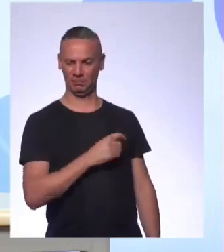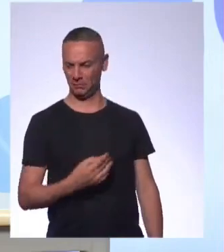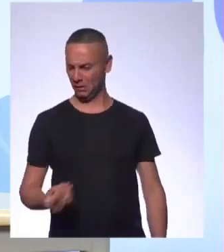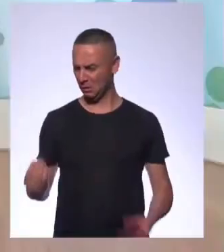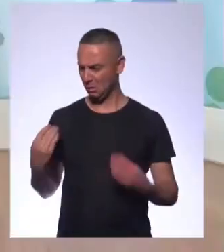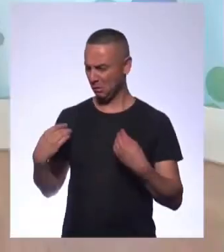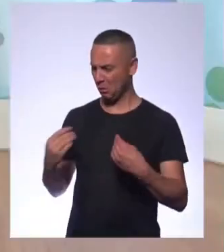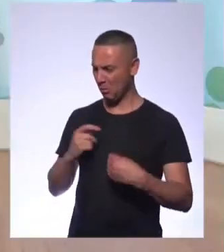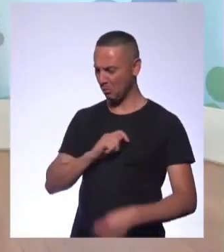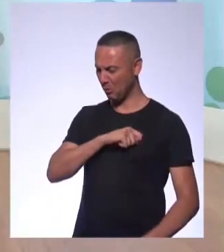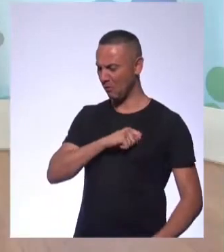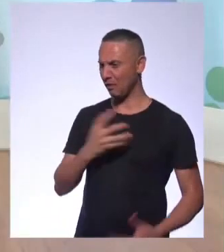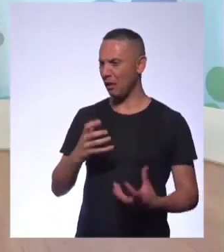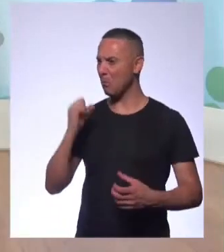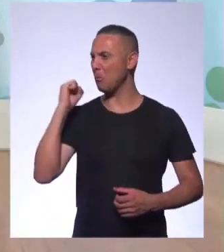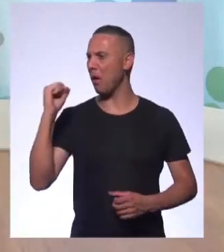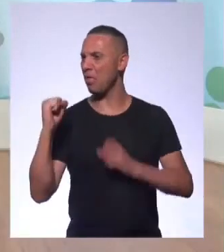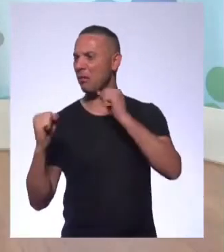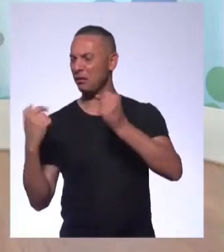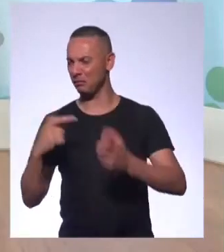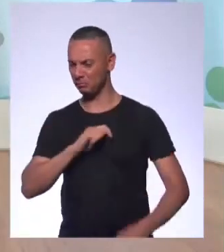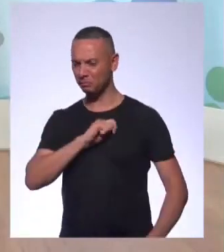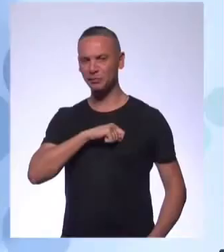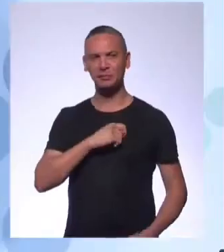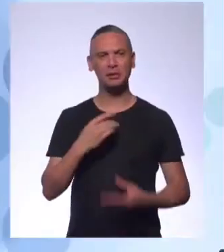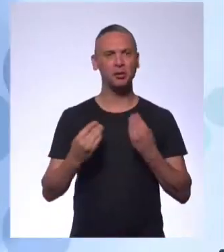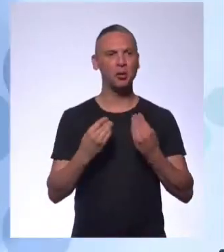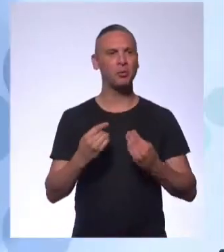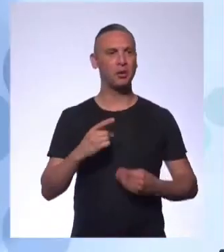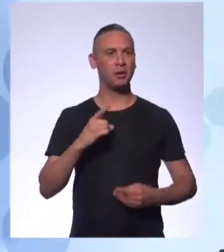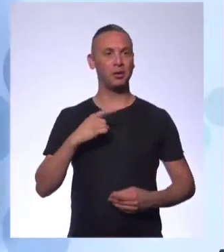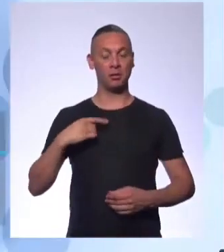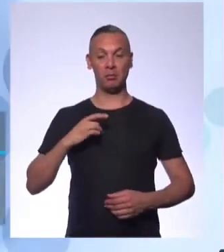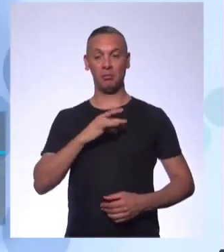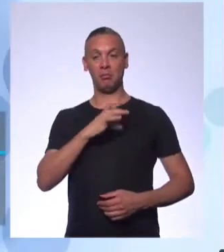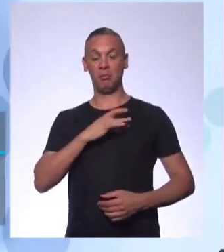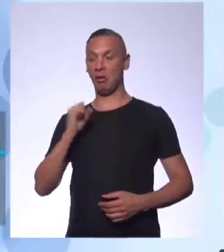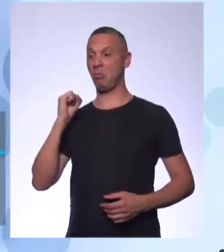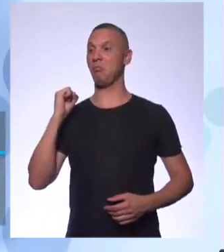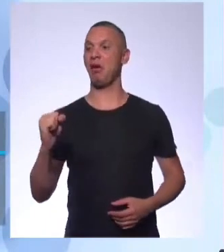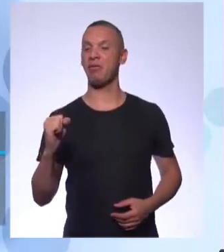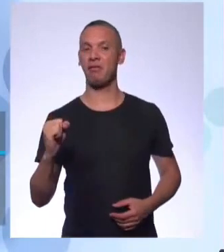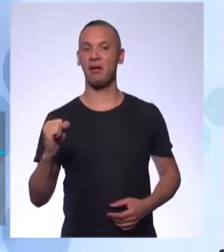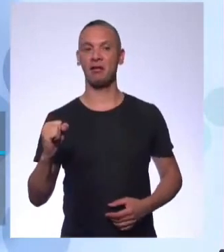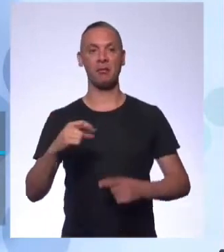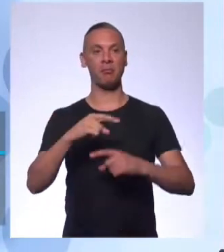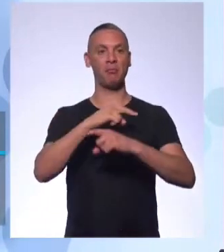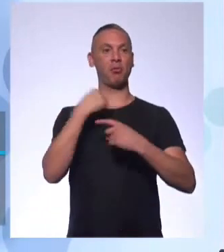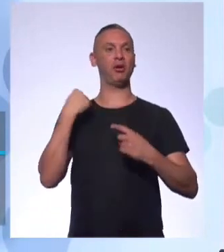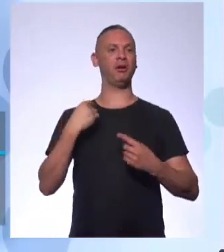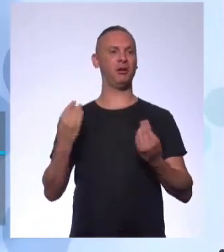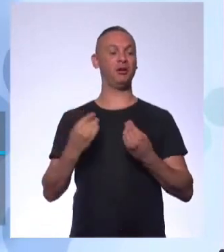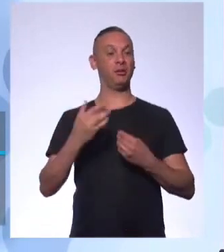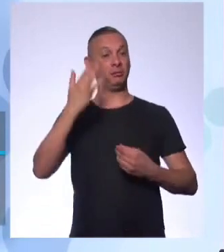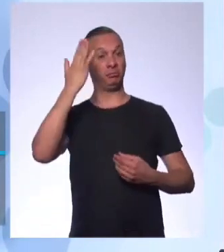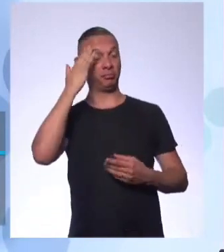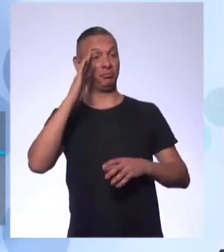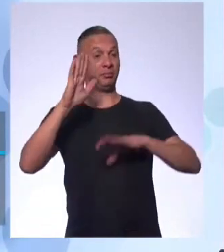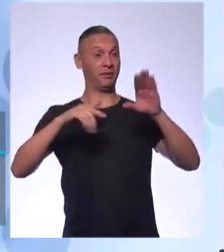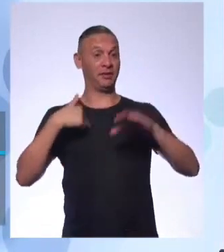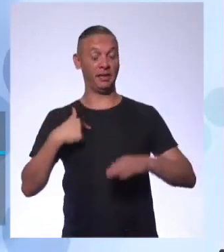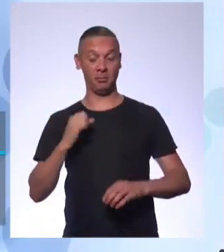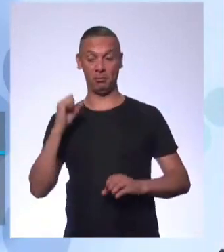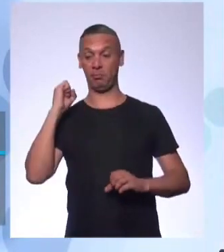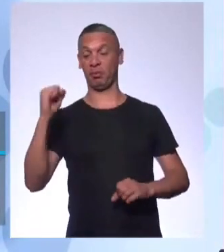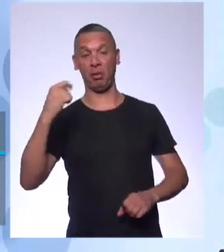tem mais matar do que morrer, ou seja, tem mais medo de matar alguém do que de morrer, ou seja, é capaz dele cometer